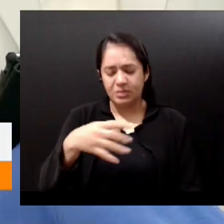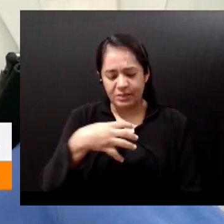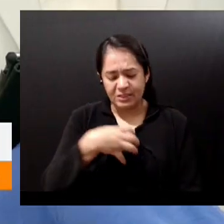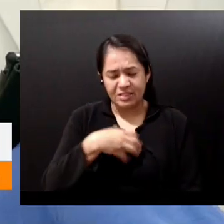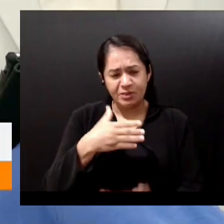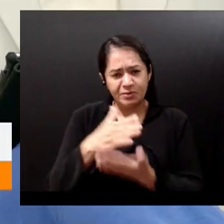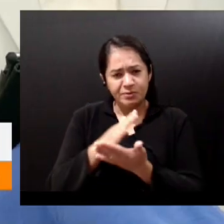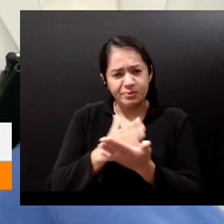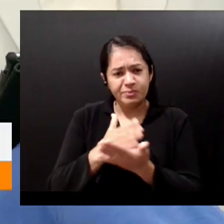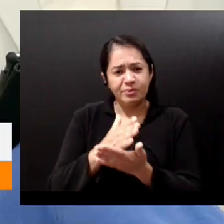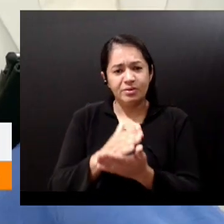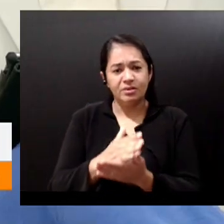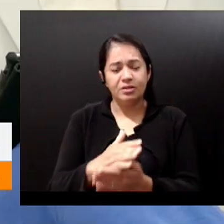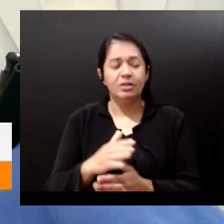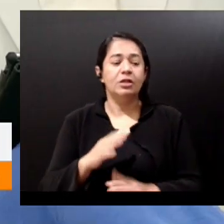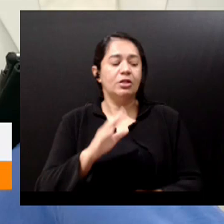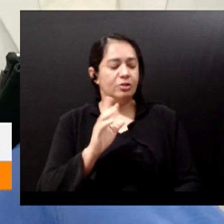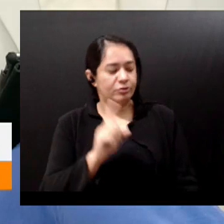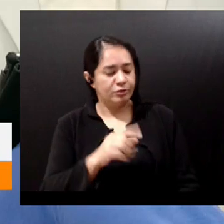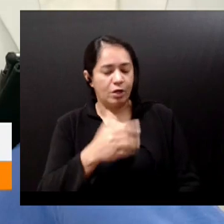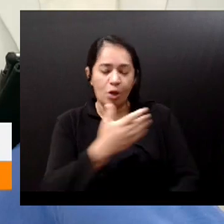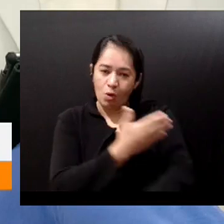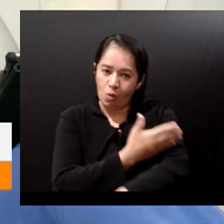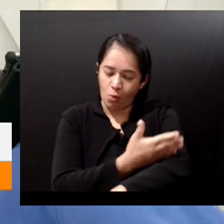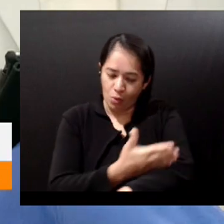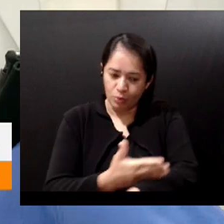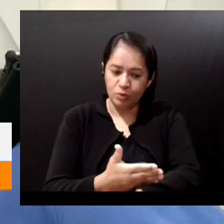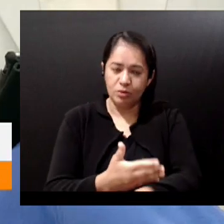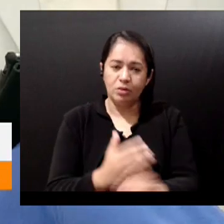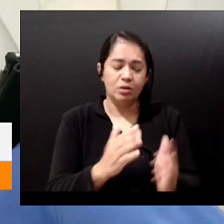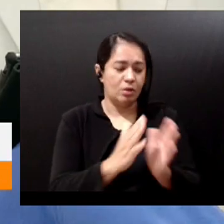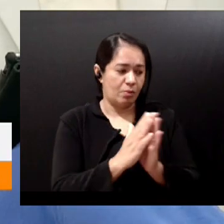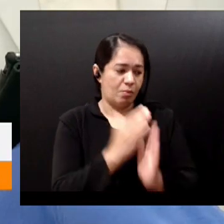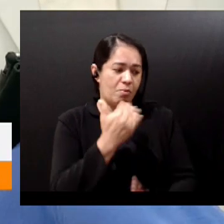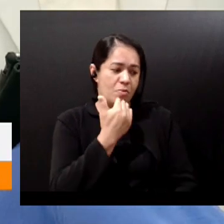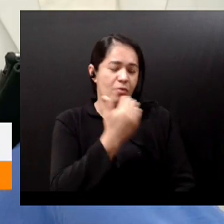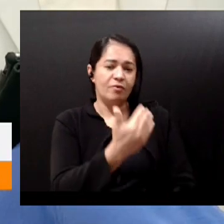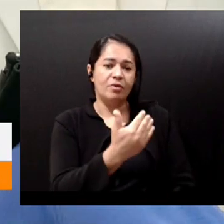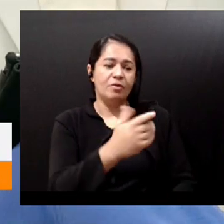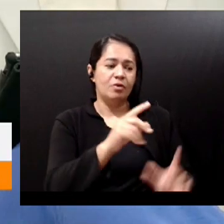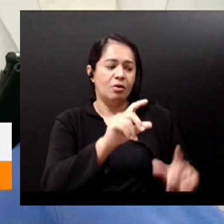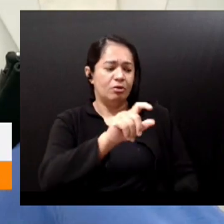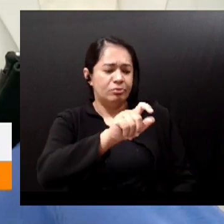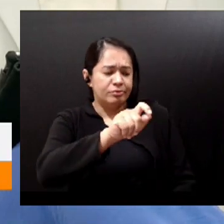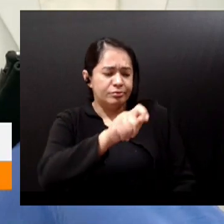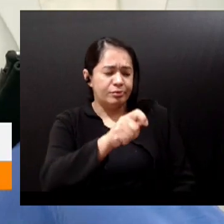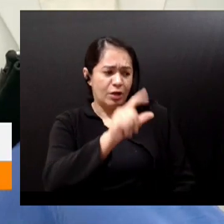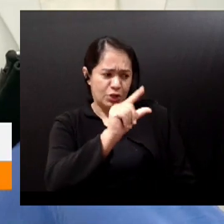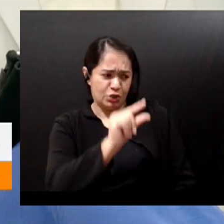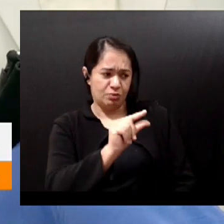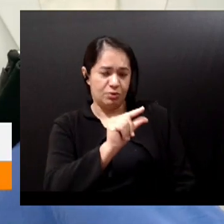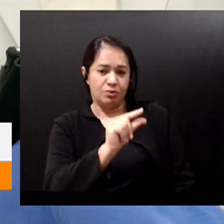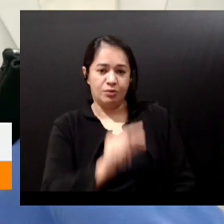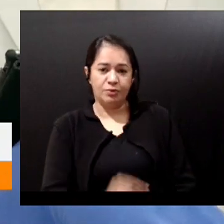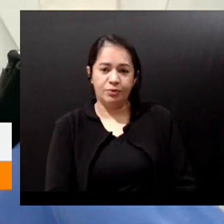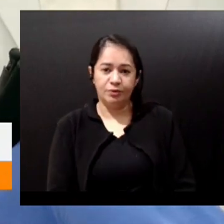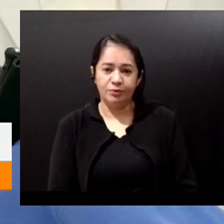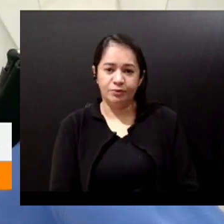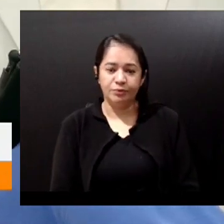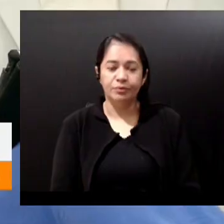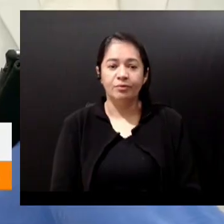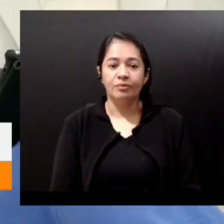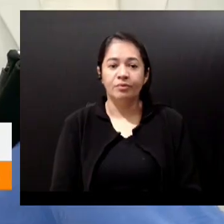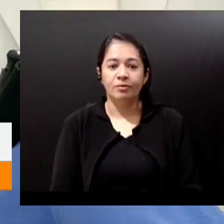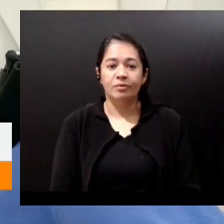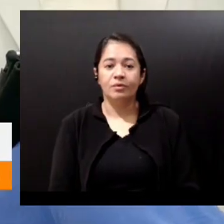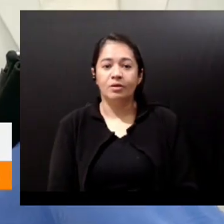com educação, né, com respeito, e pedir para aquela pessoa para diminuir o som, né, e fazê-lo refletir, né, de que aquele